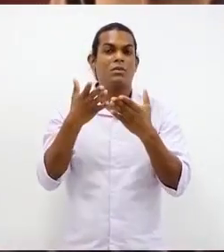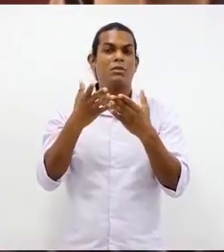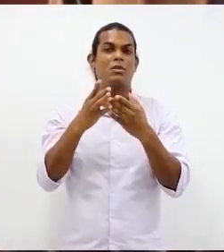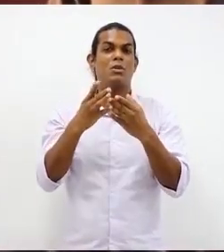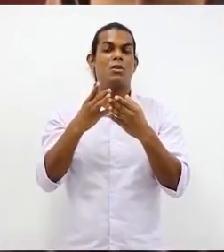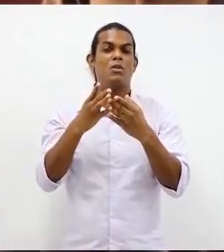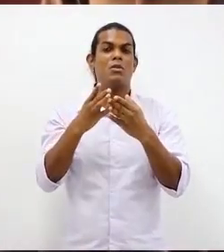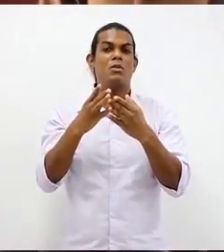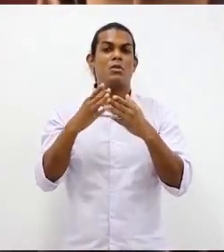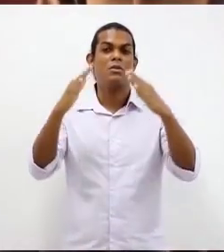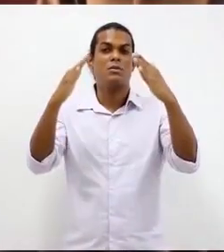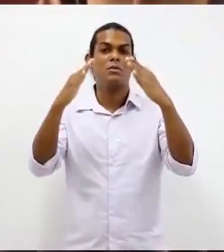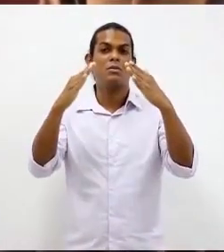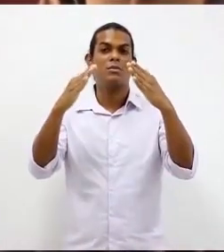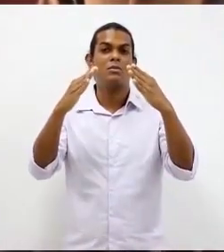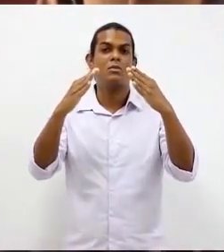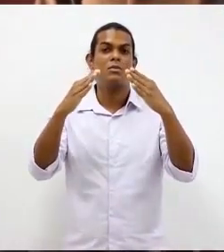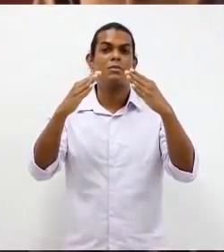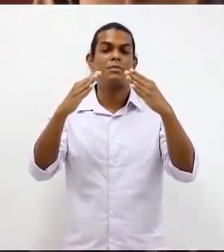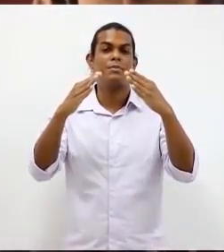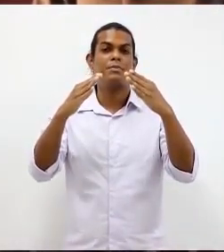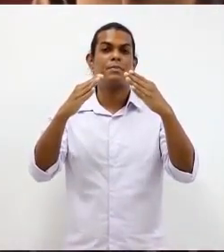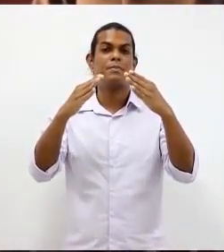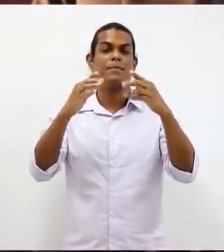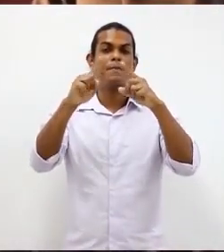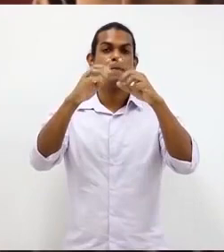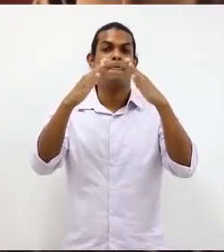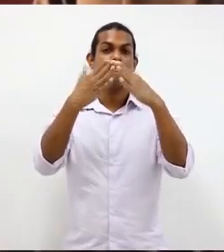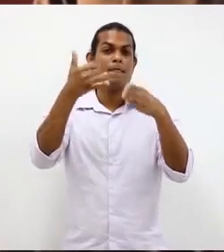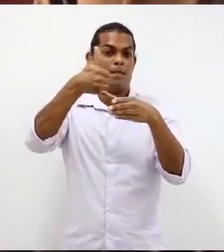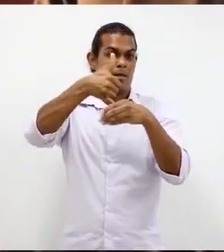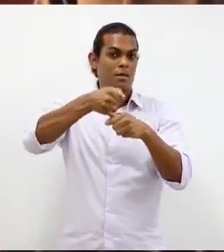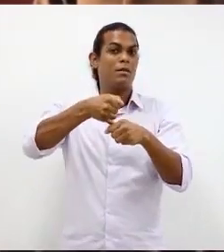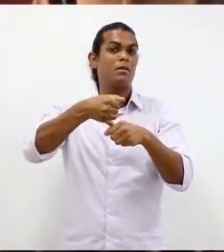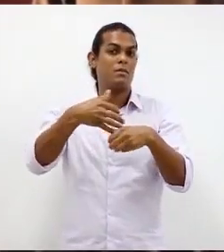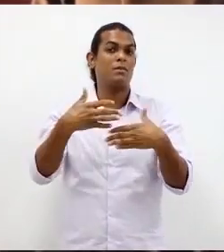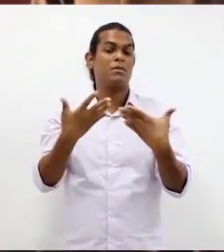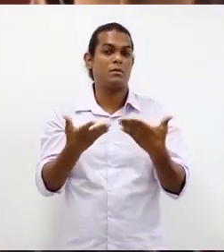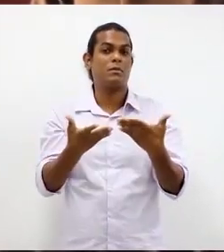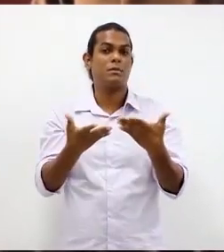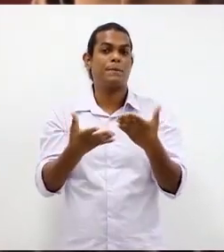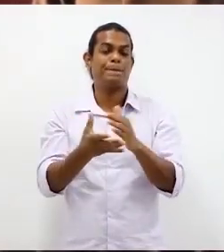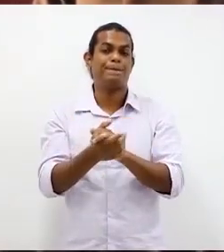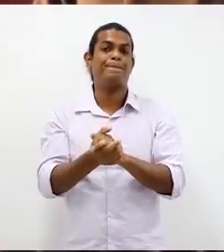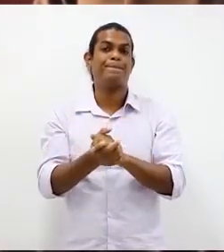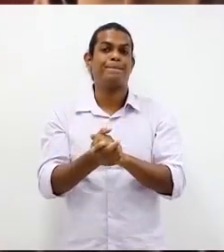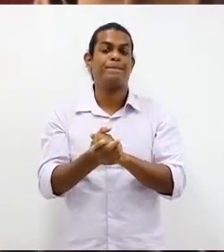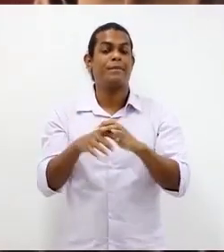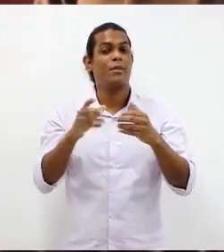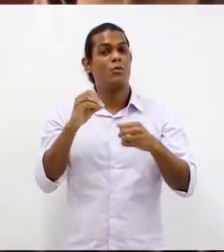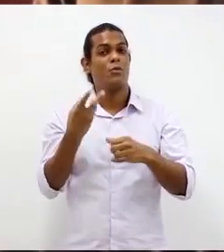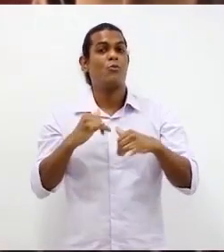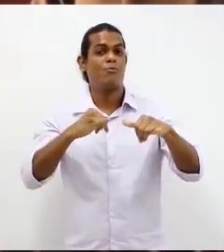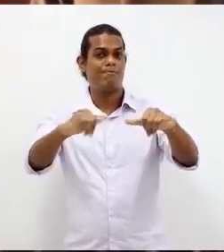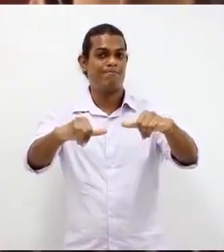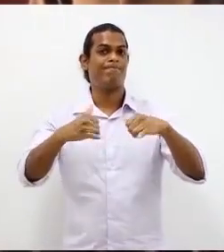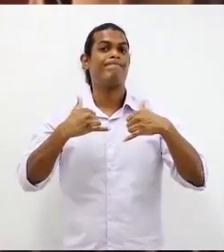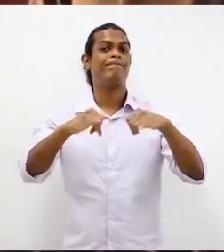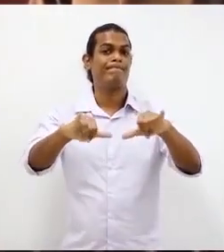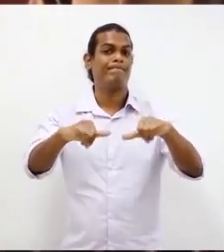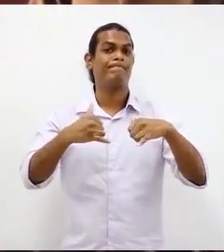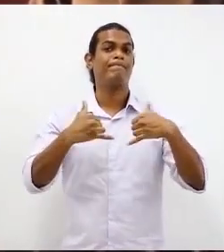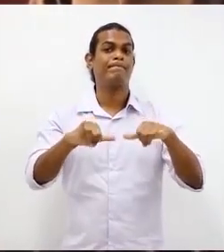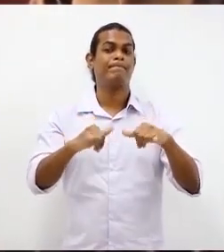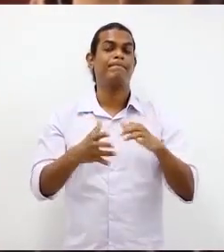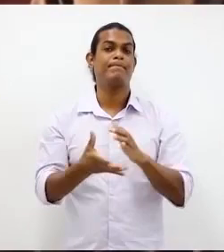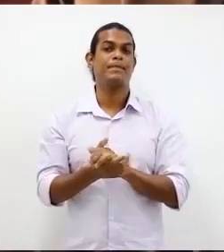gasolina, quem trabalha muito como o mesmo professor falou, energia elétrica, que a tensão é muito alta. Então, quem trabalha como